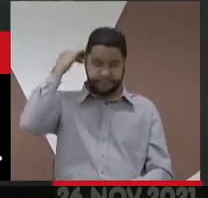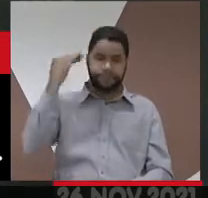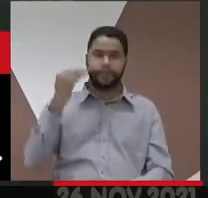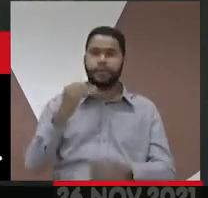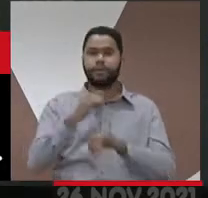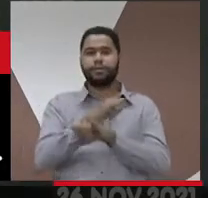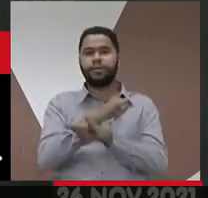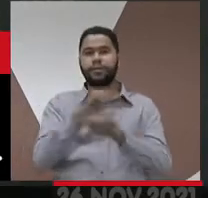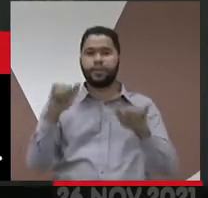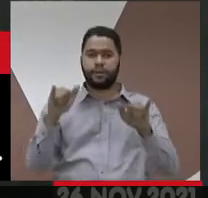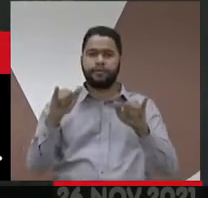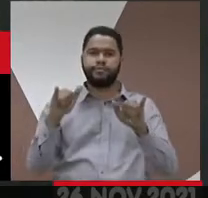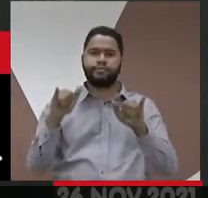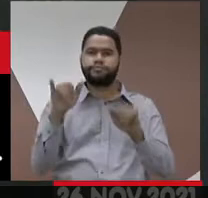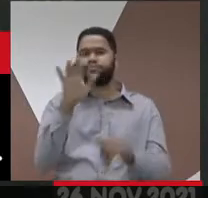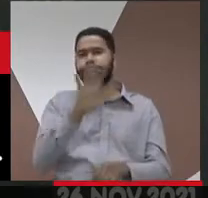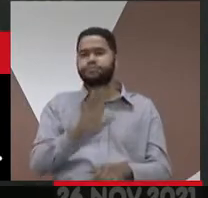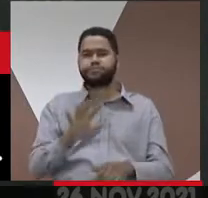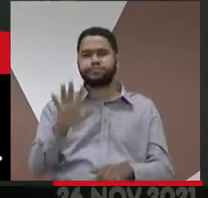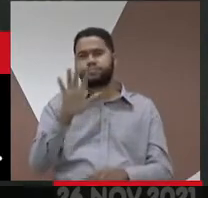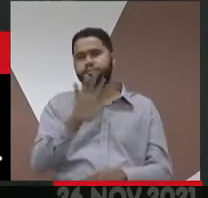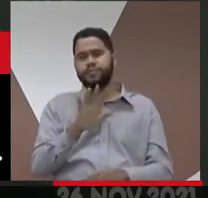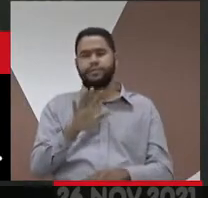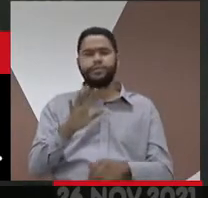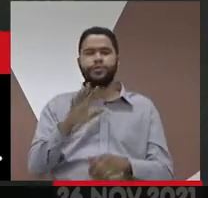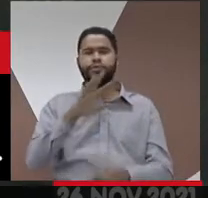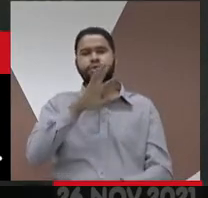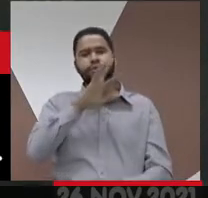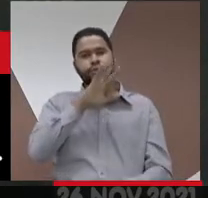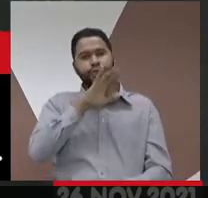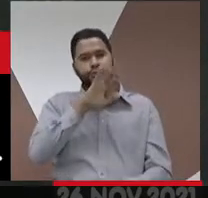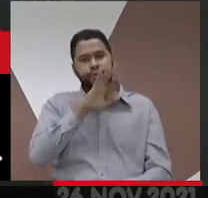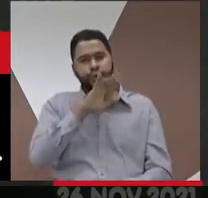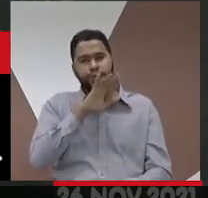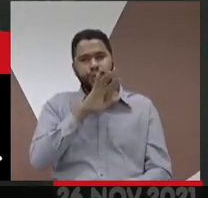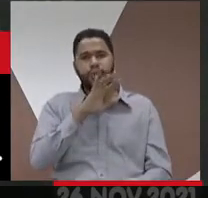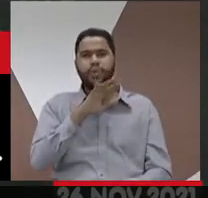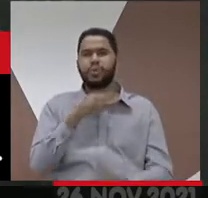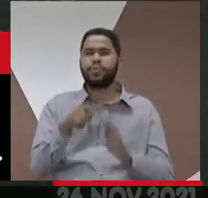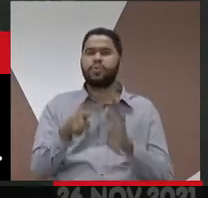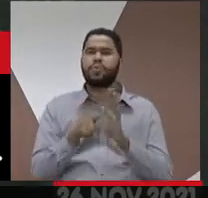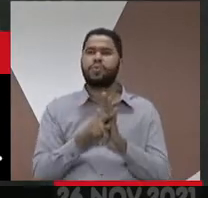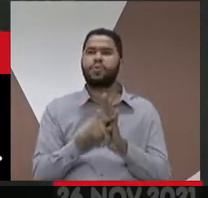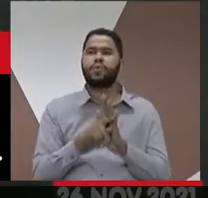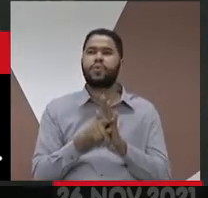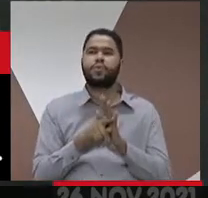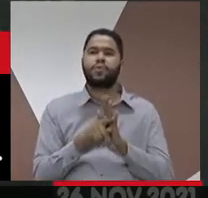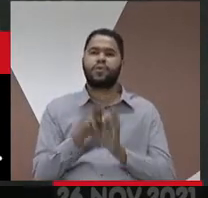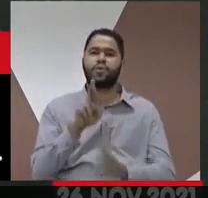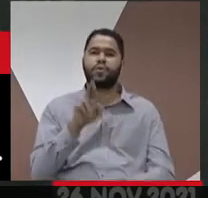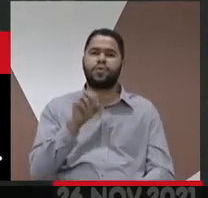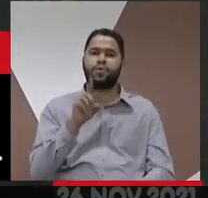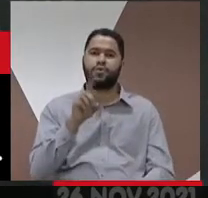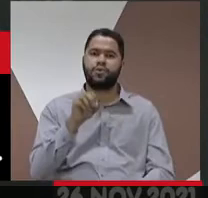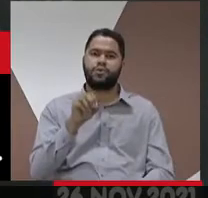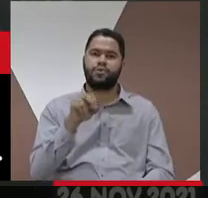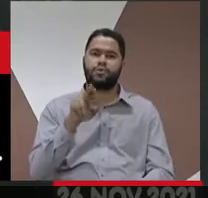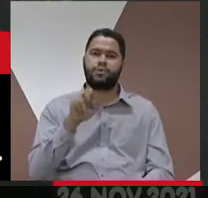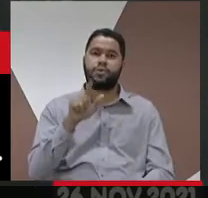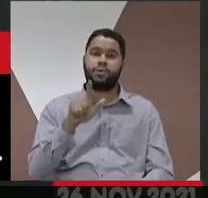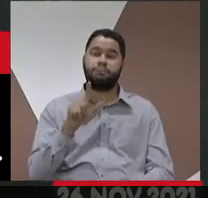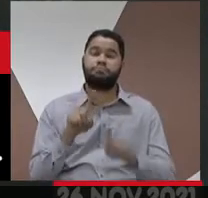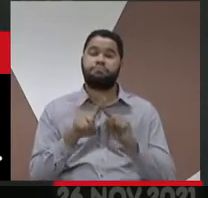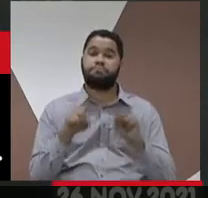esse famigerado, covarde, brutal, dragão do apocalipse, esse tal de Rodoanel. Mas,